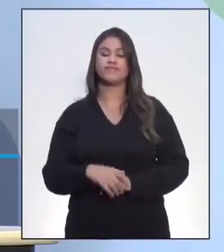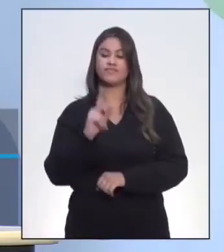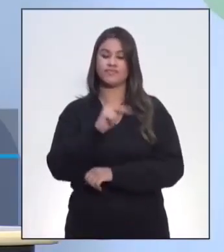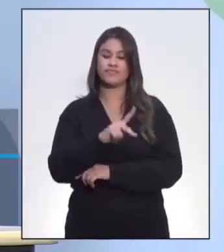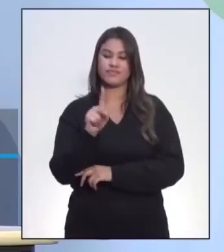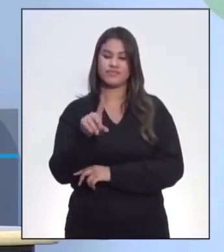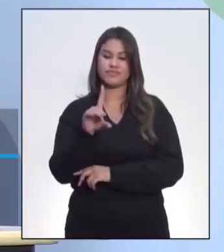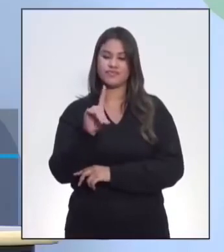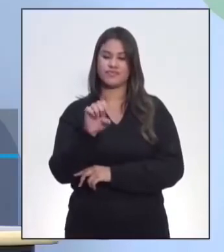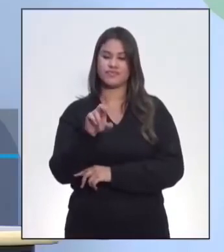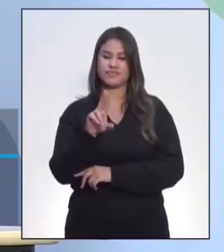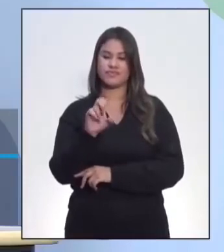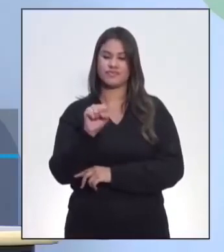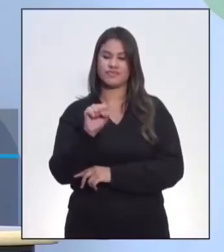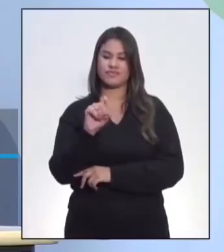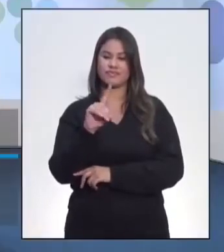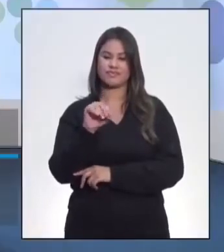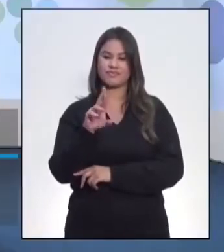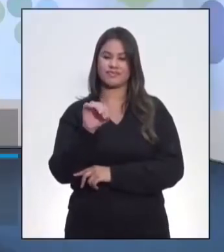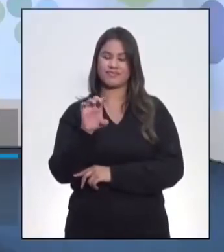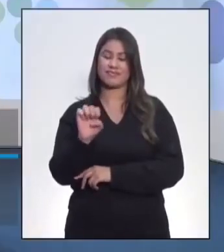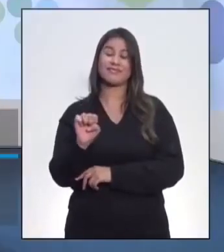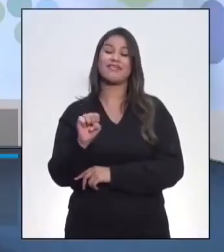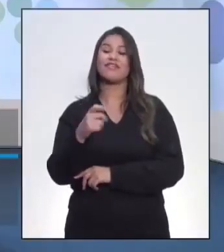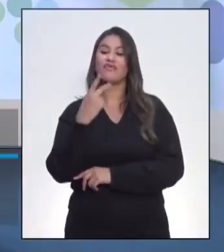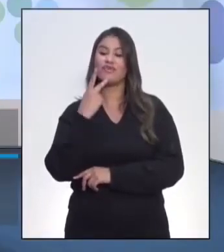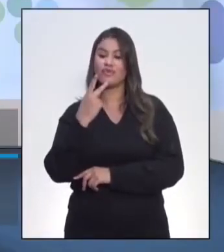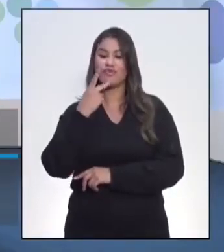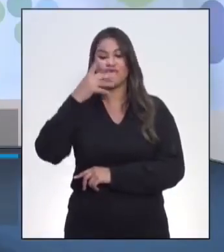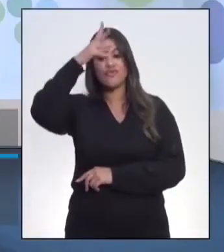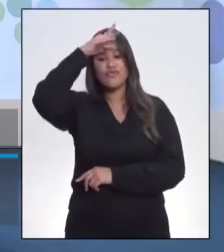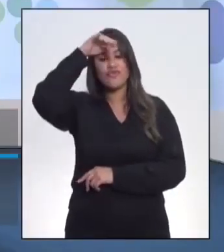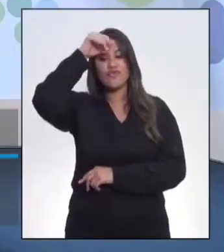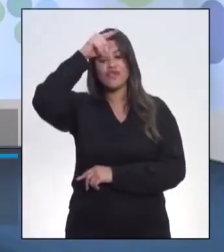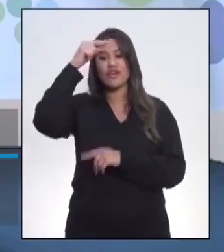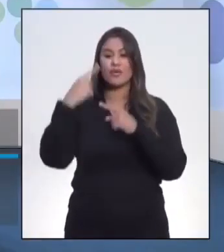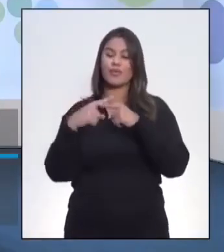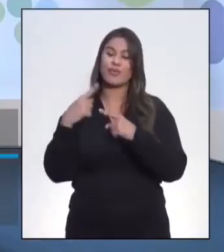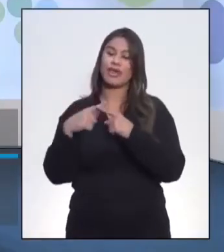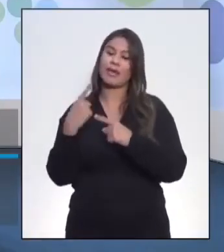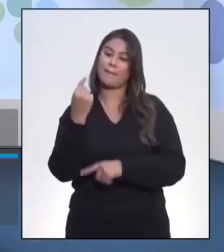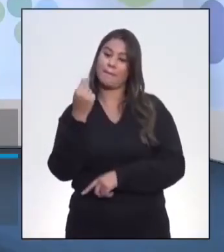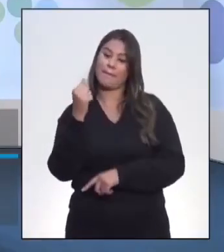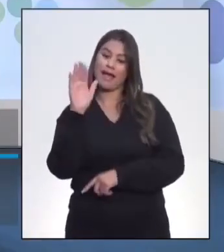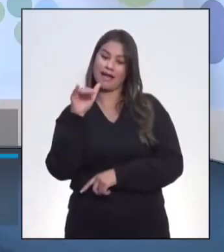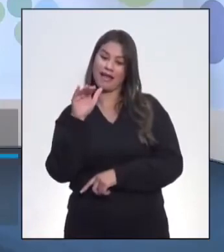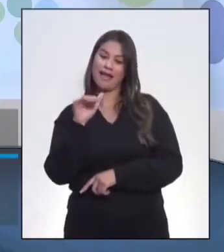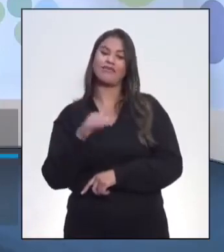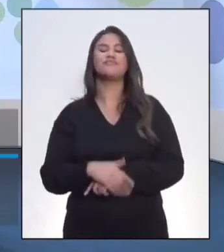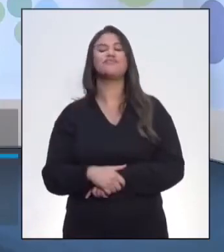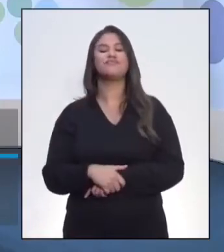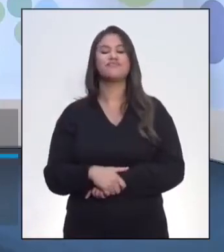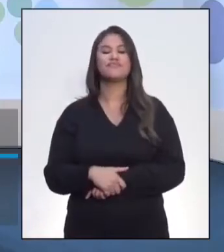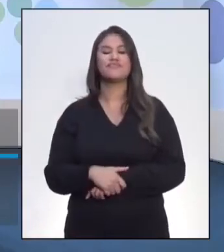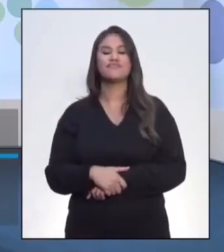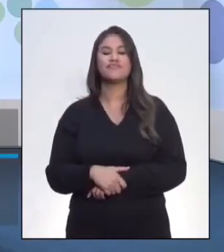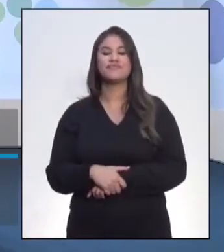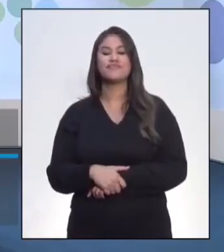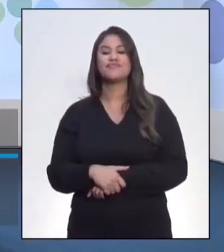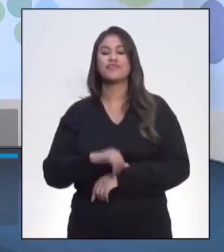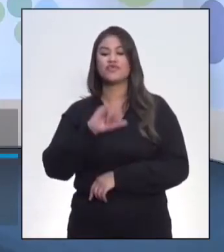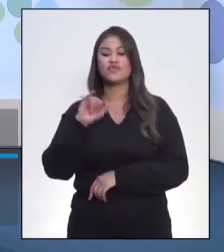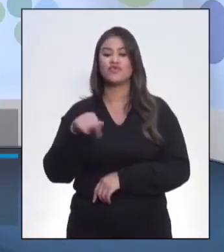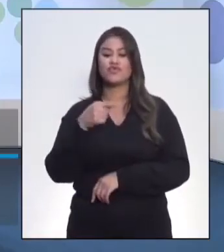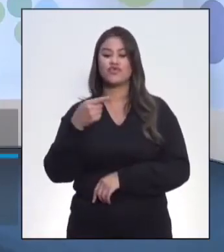ele falou que é carne de frango porque é mais barato, né? Então, ele trouxe essa ideia. O João Ernesto já deu até a receita